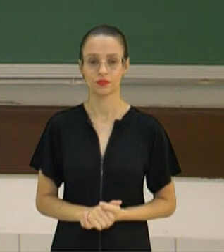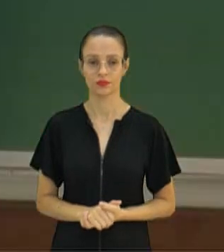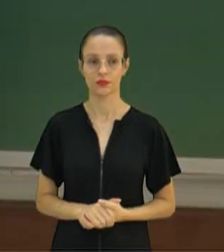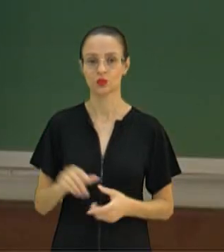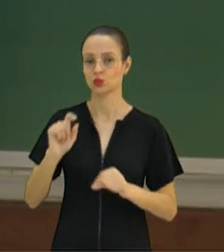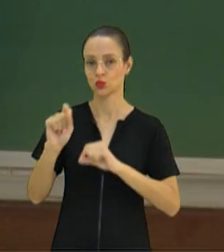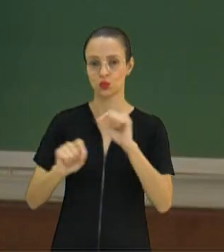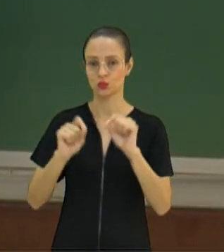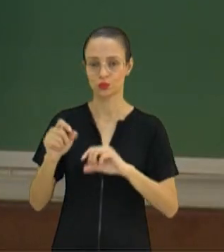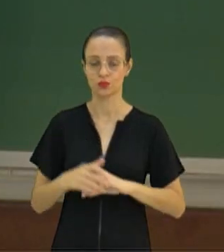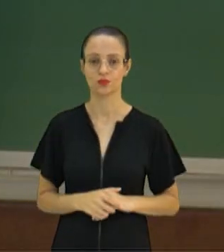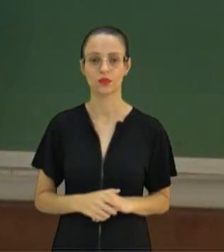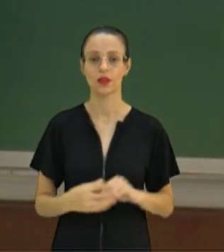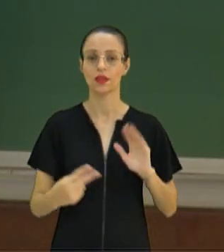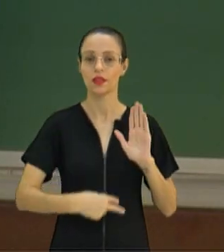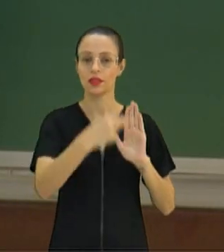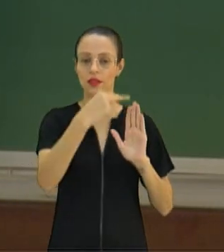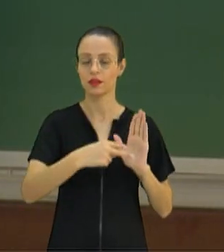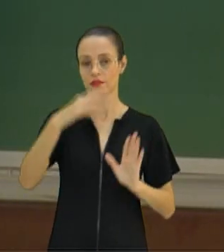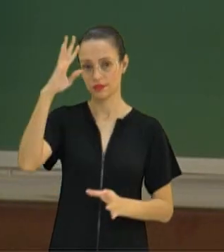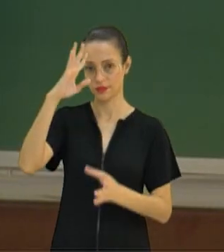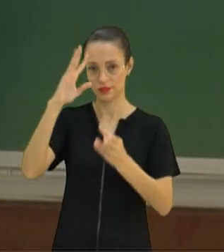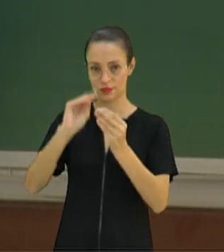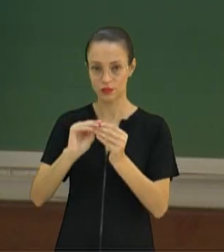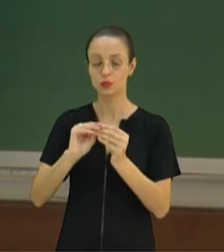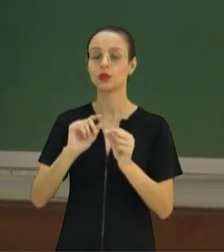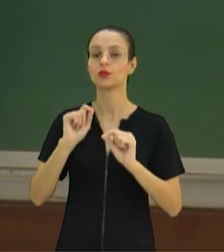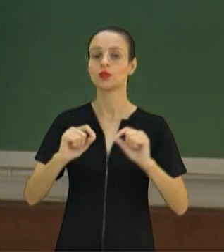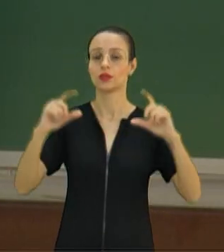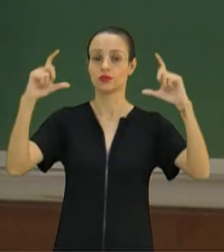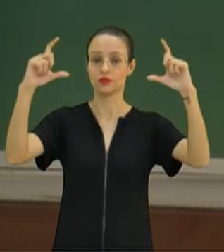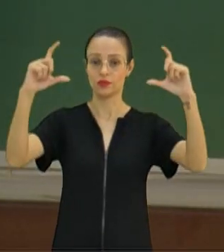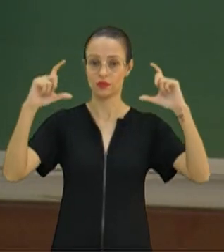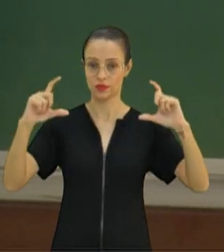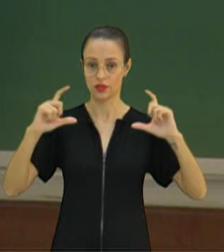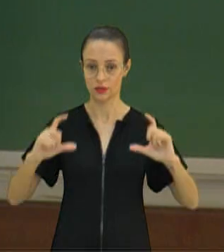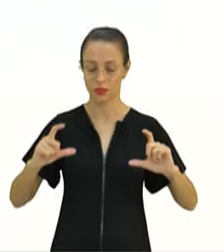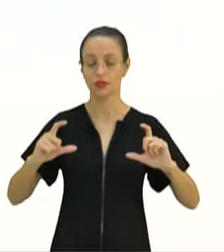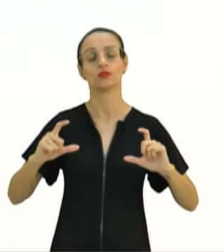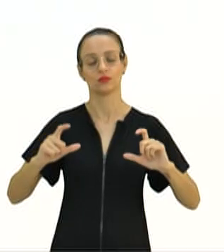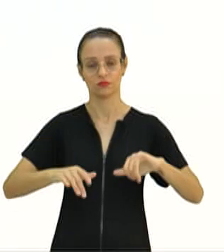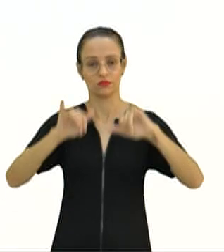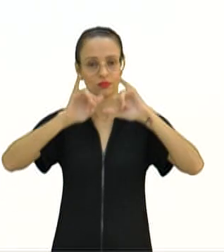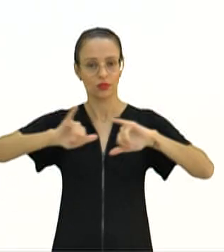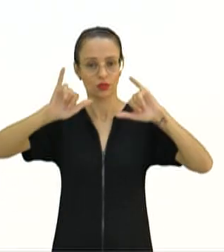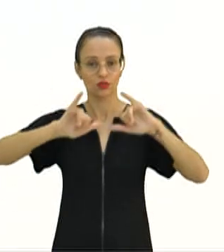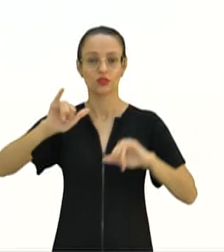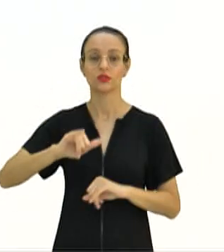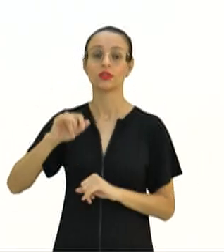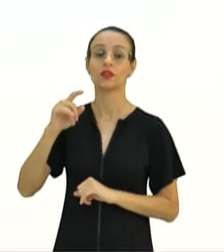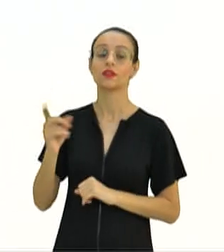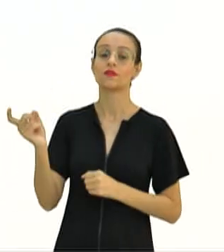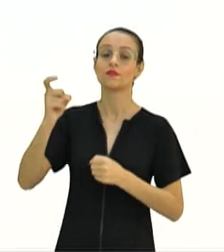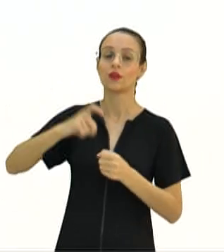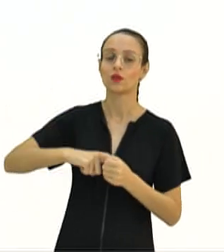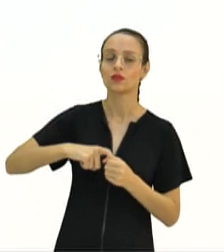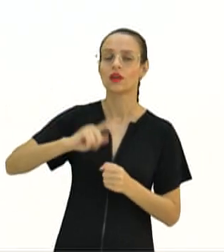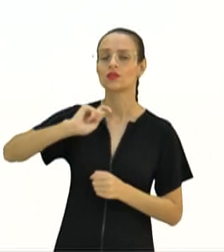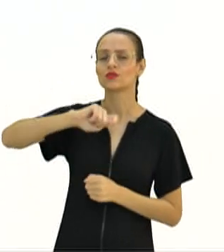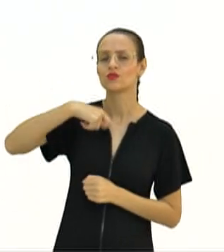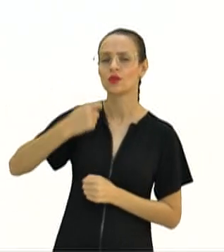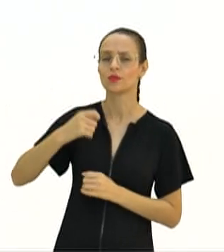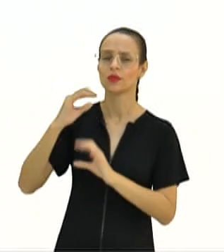Eles são ler e compreender o fragmento de uma notícia, retomar os conhecimentos sobre as